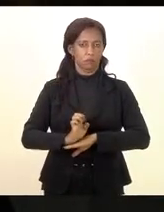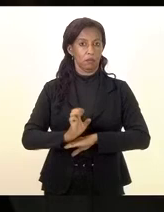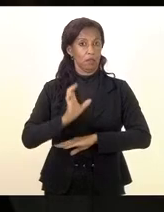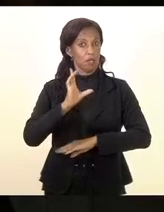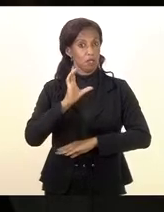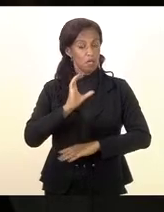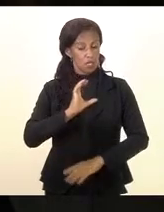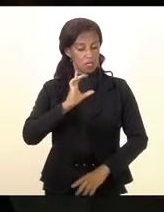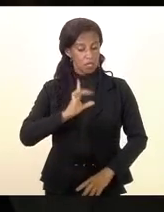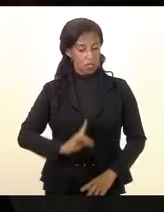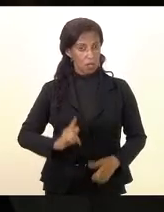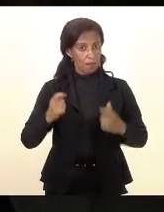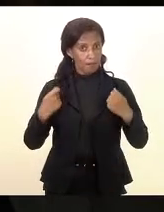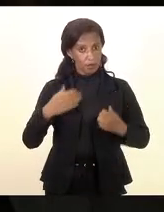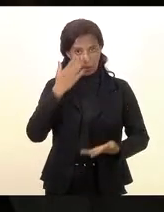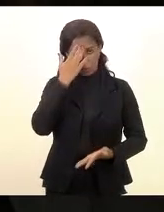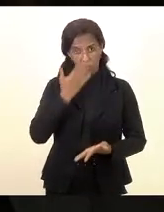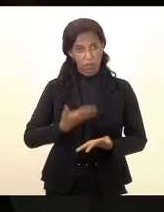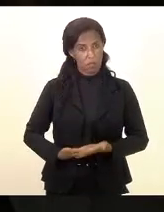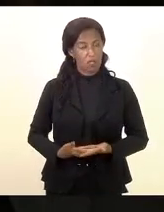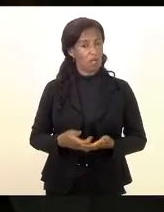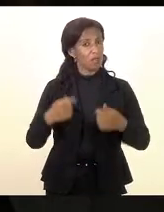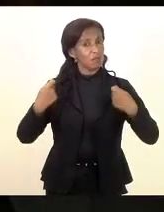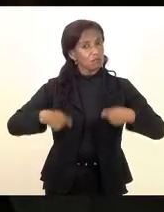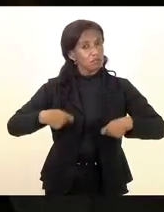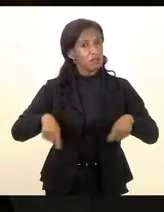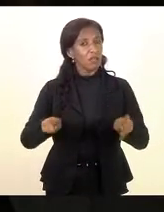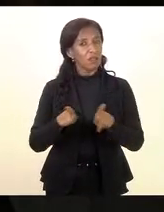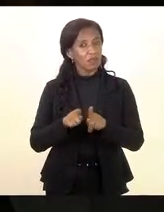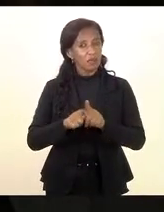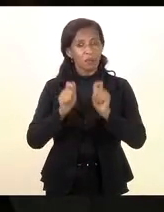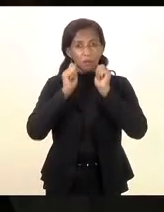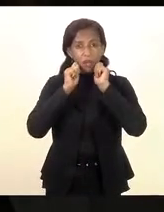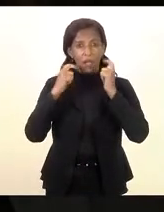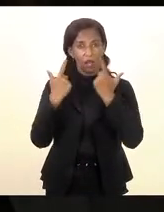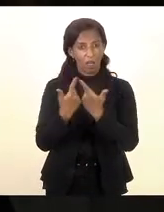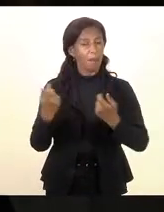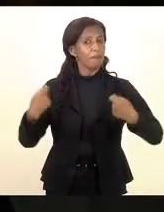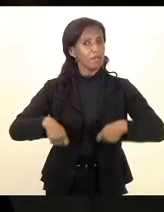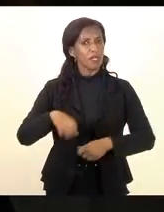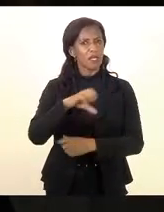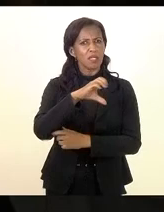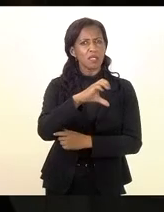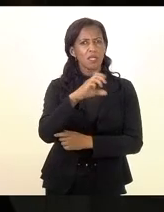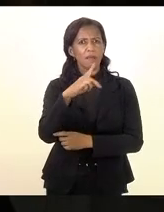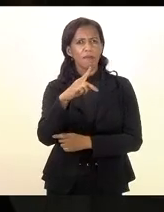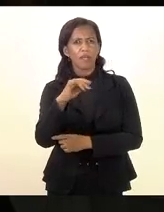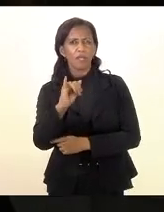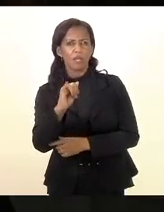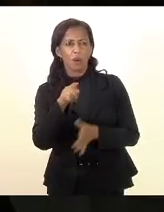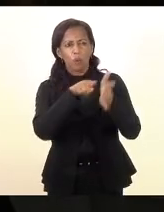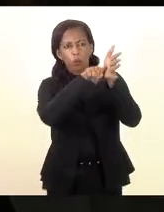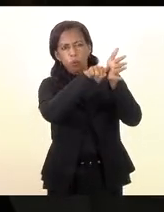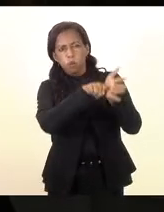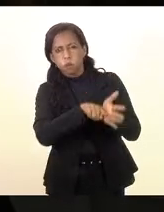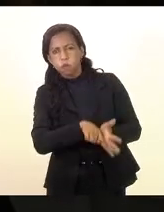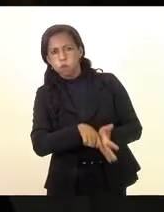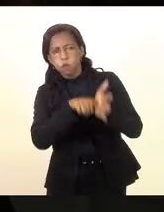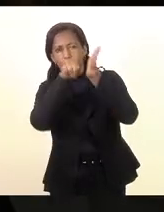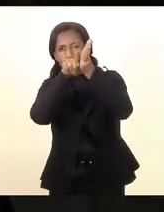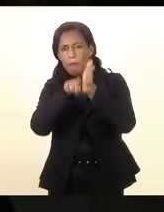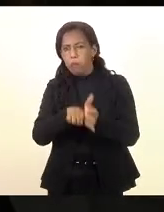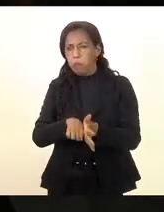e que se for necessário que essa casa abra inclusive uma CPI para poder